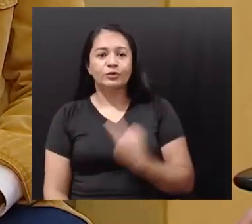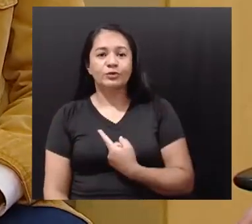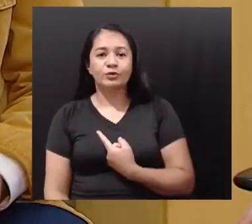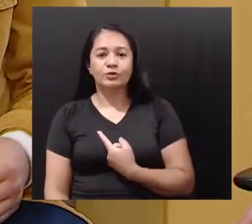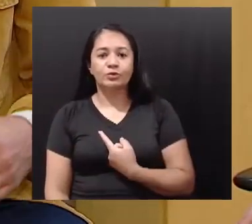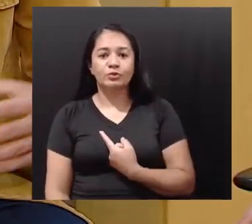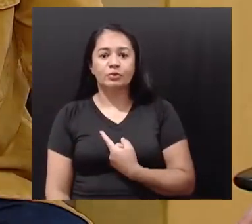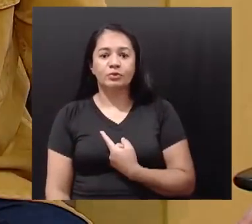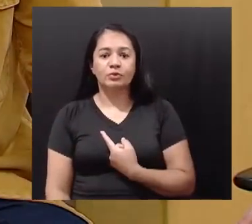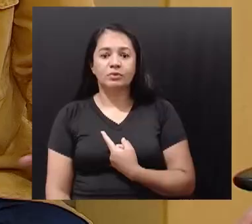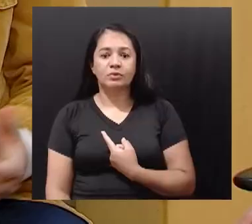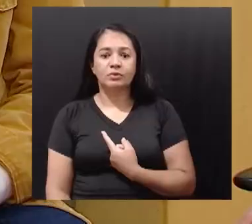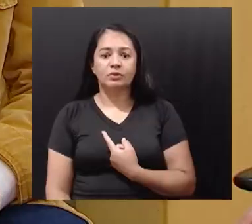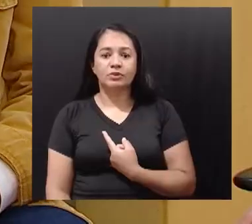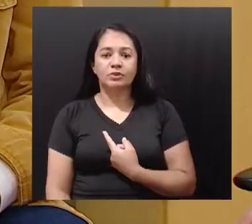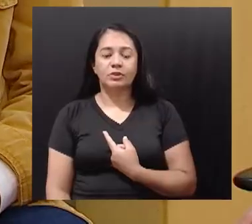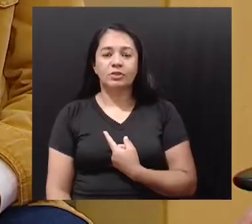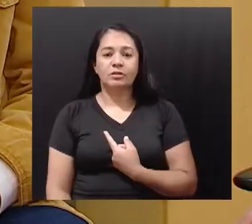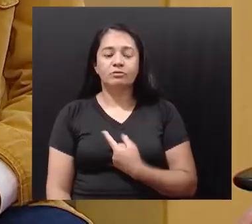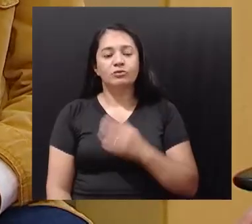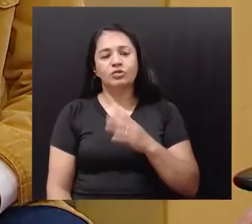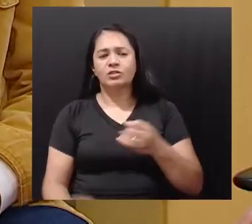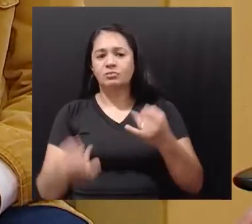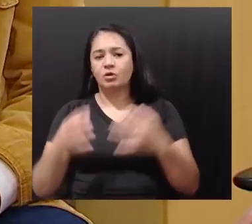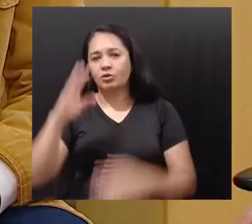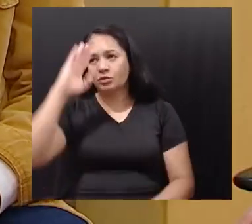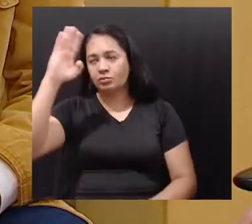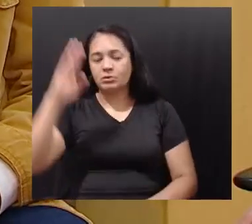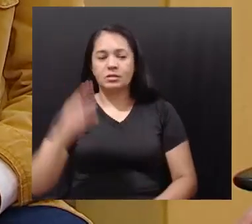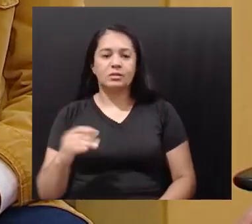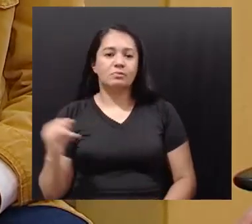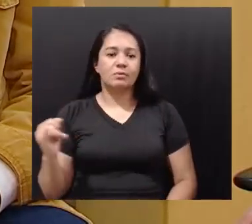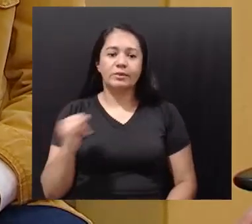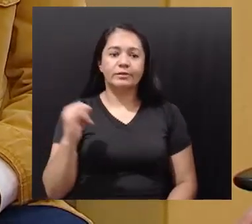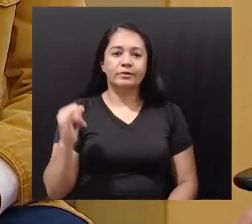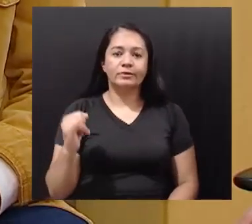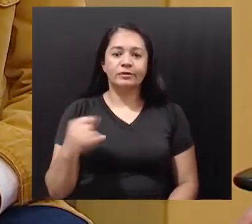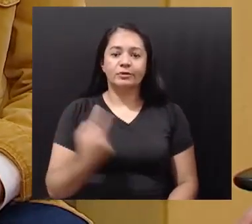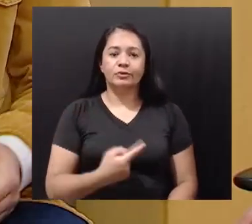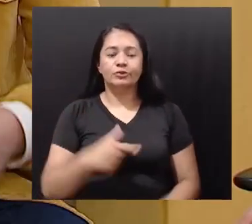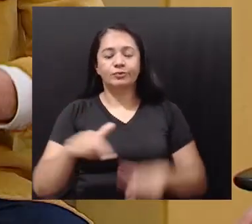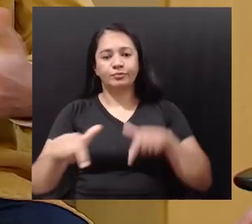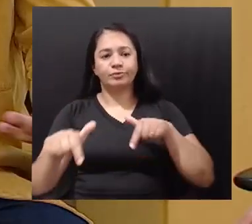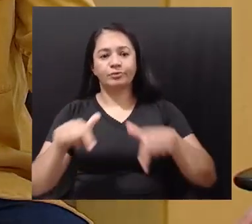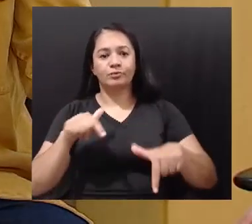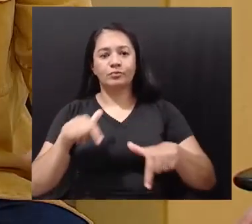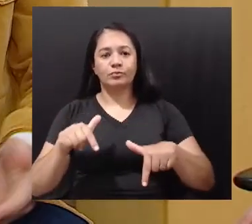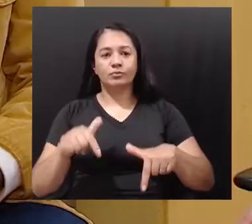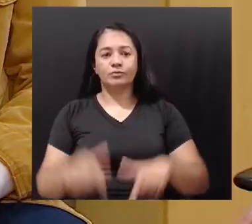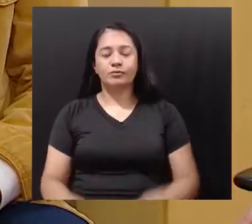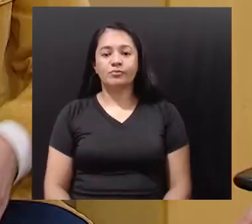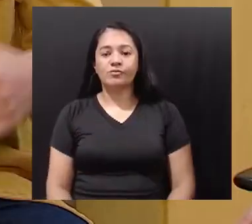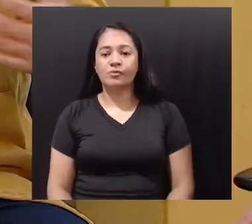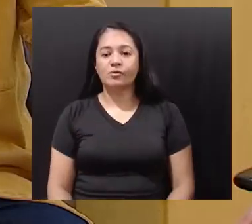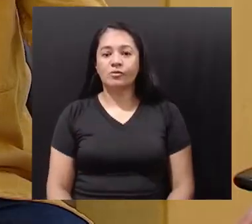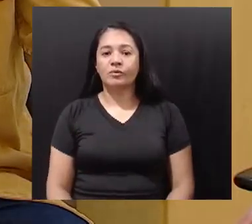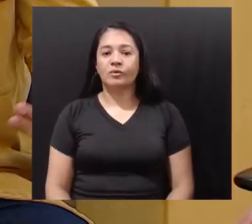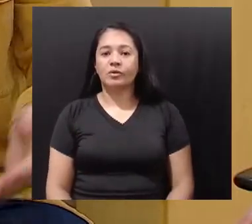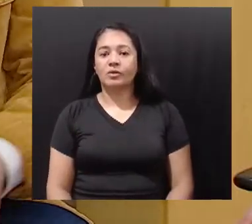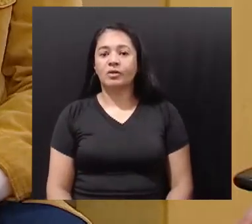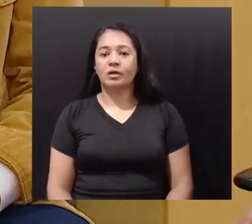bem interessante aí nos principais pontos das nossas atividades, e colocar que a Controladoria é um setor,